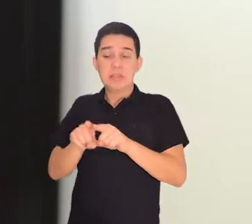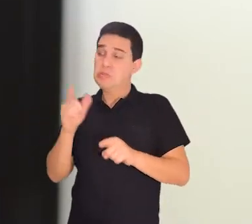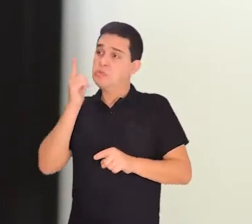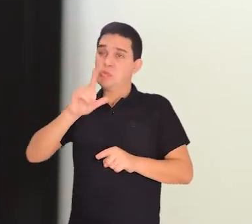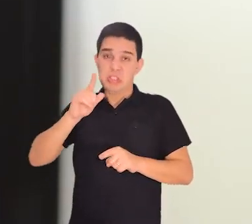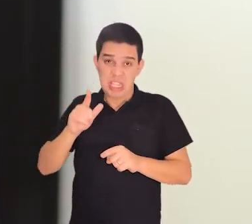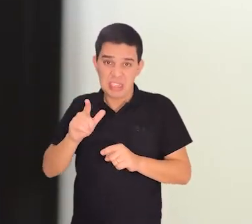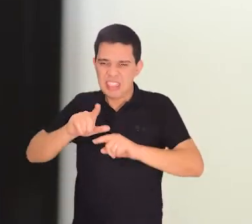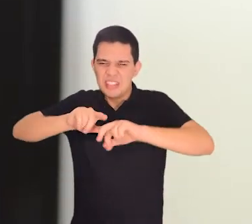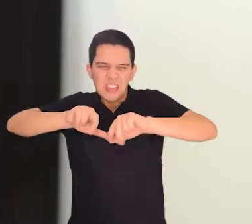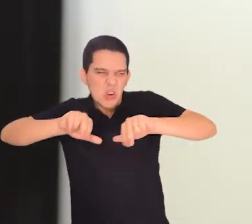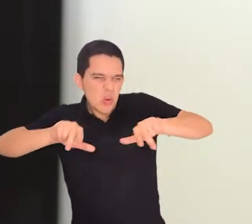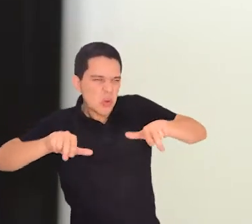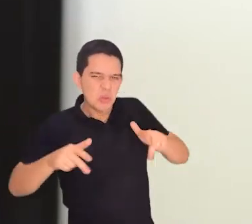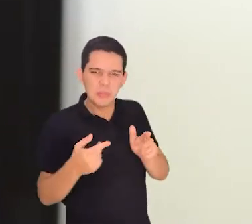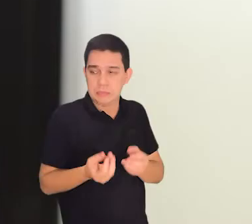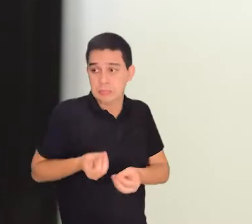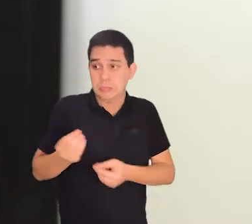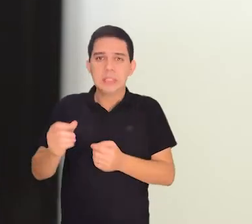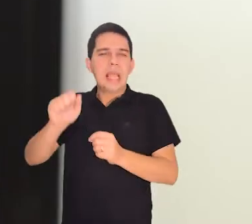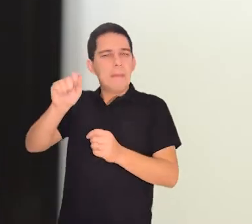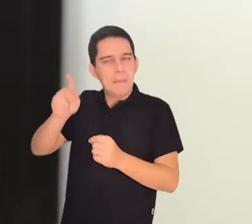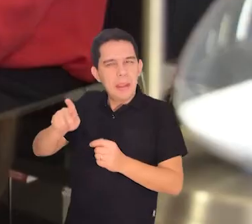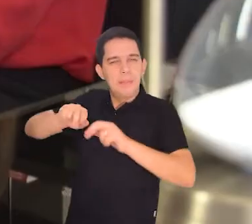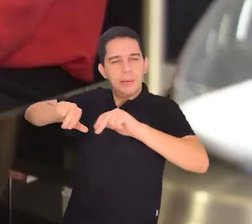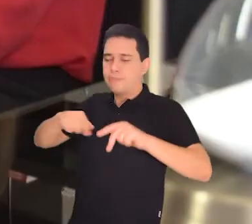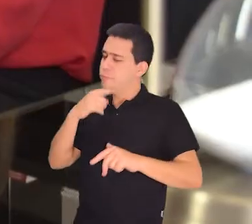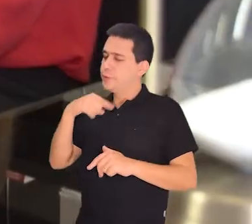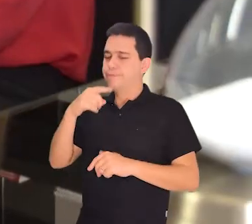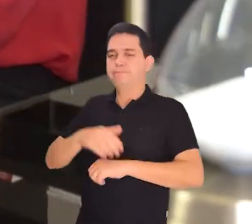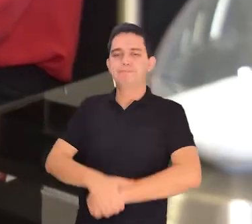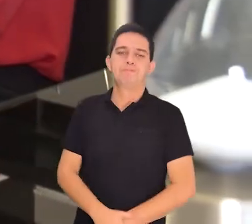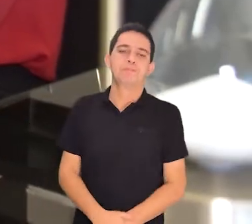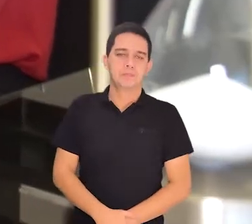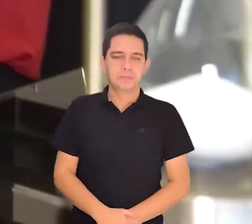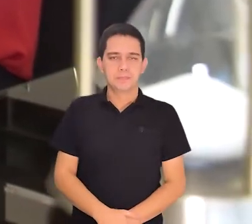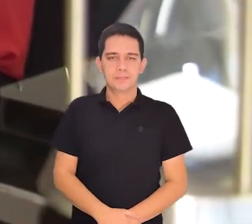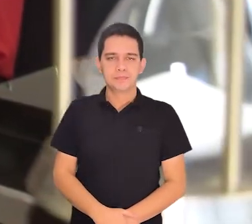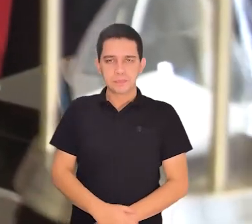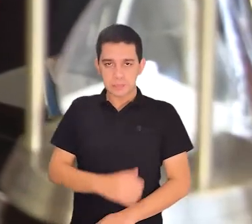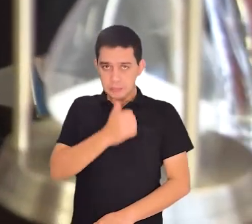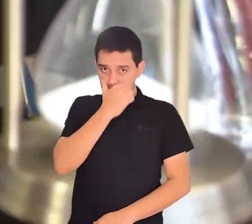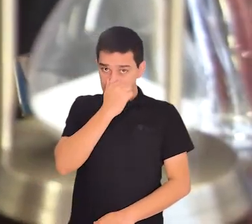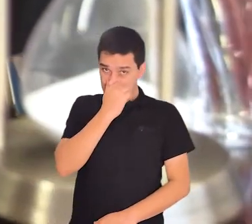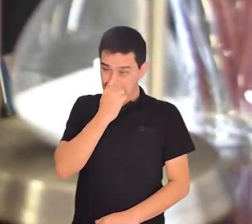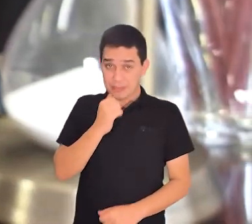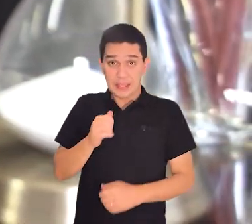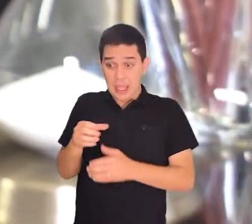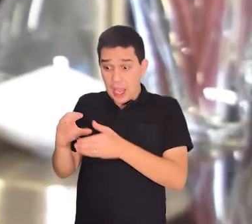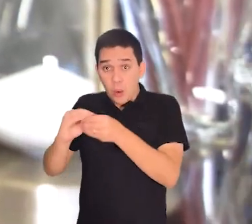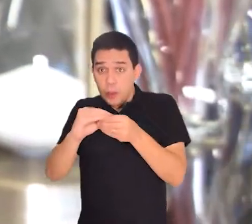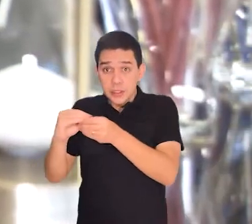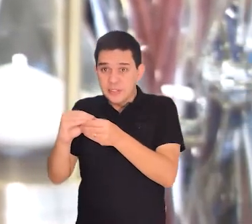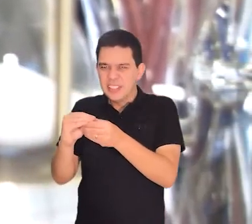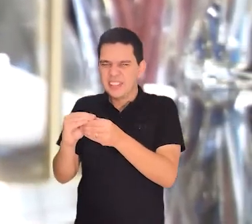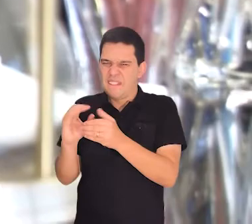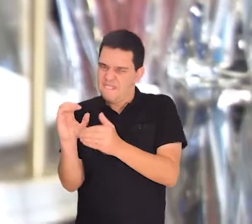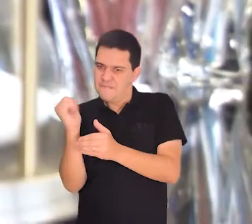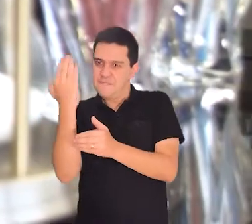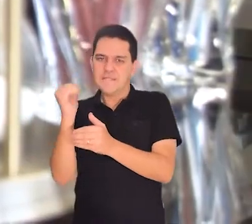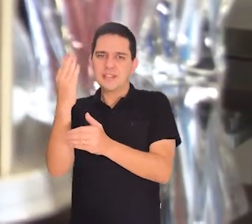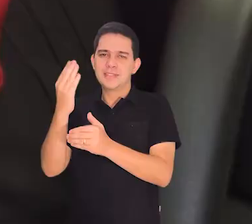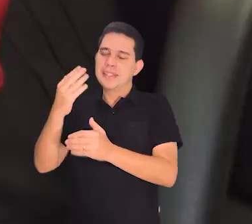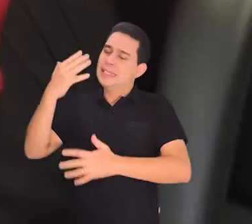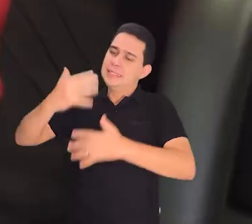garantia desses benefícios previdenciários. As cooperativas fake promovem, então, a precarização das condições